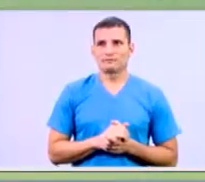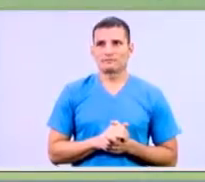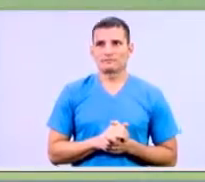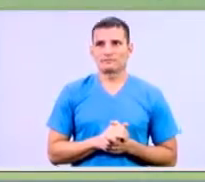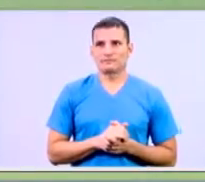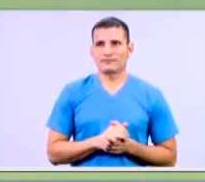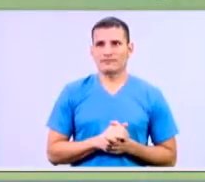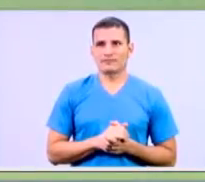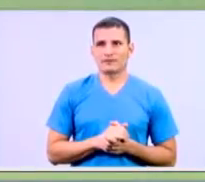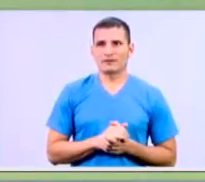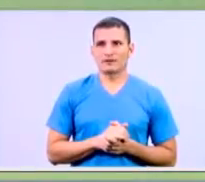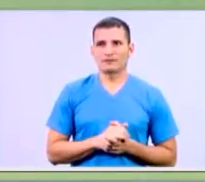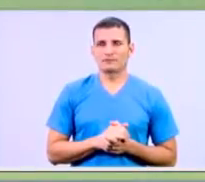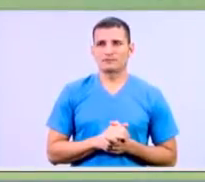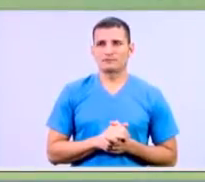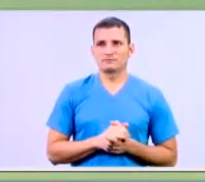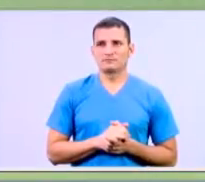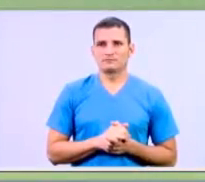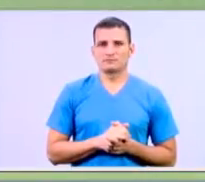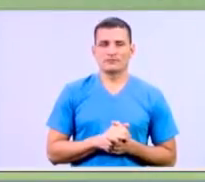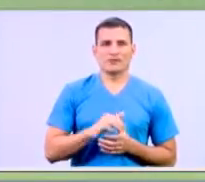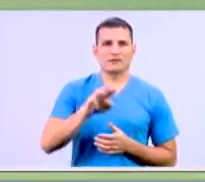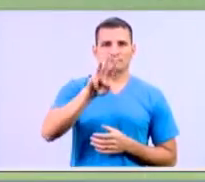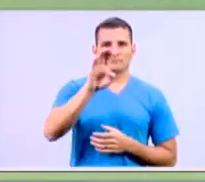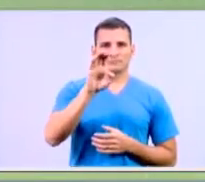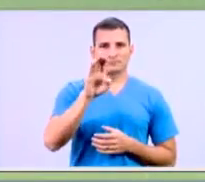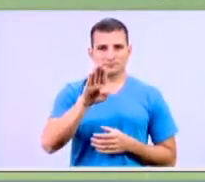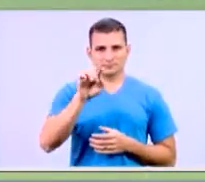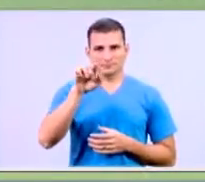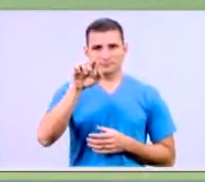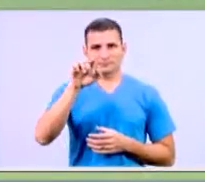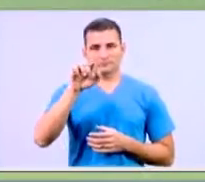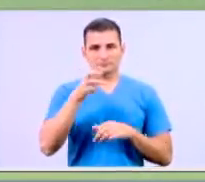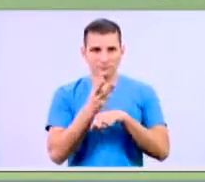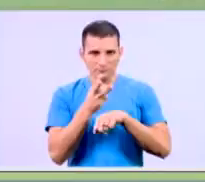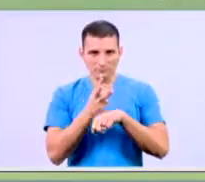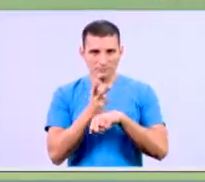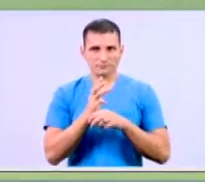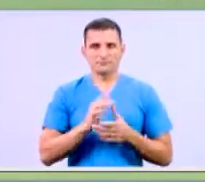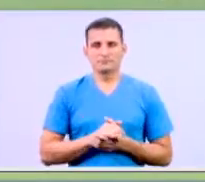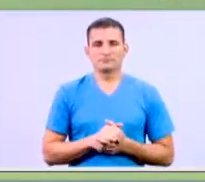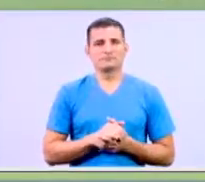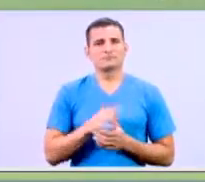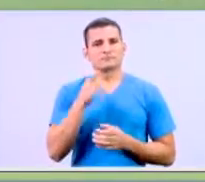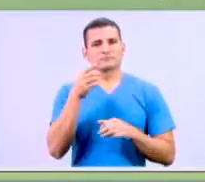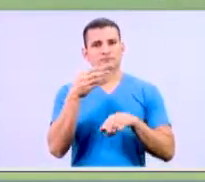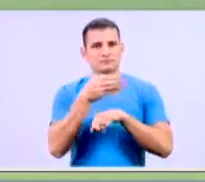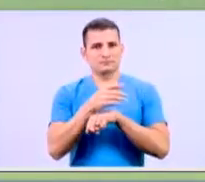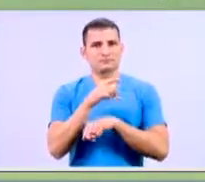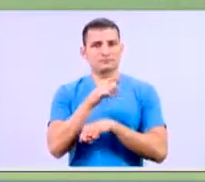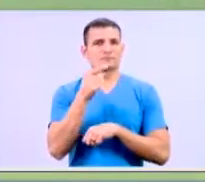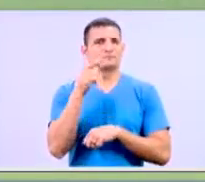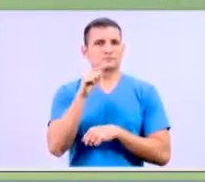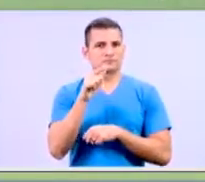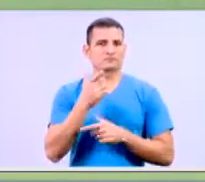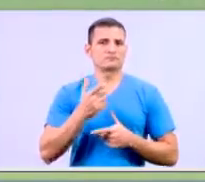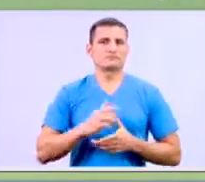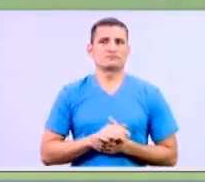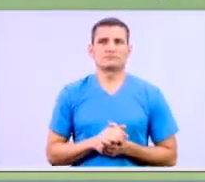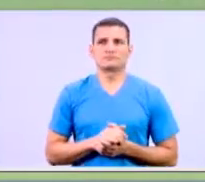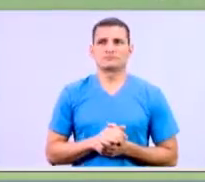professor? web.whatsapp? Isso, web.whatsapp.com. Se vocês acessarem lá, vocês conseguem acessar suas mensagens